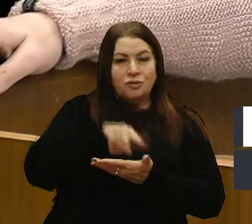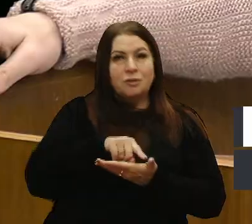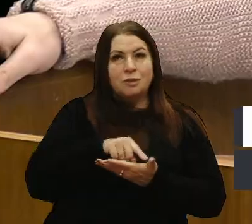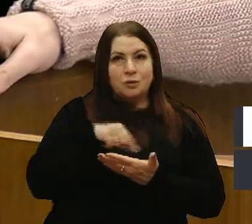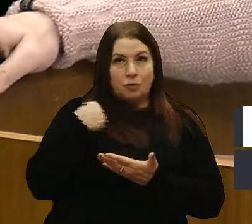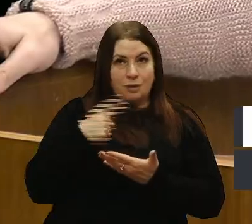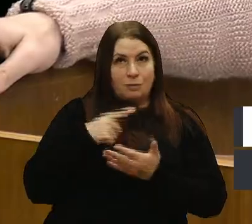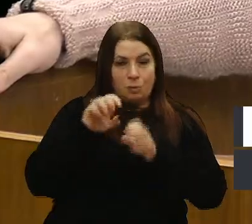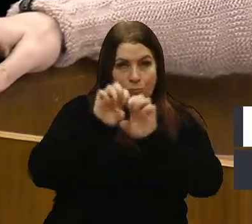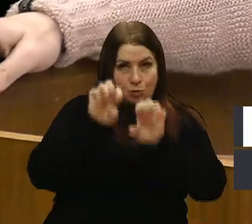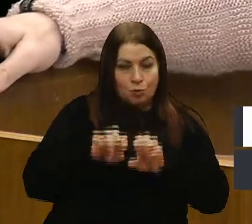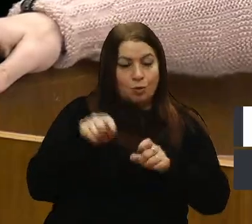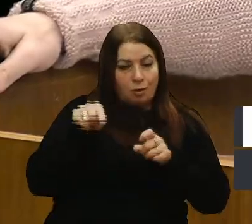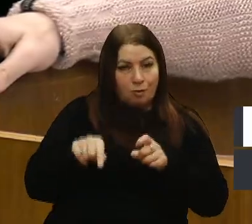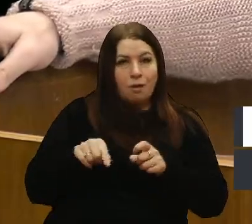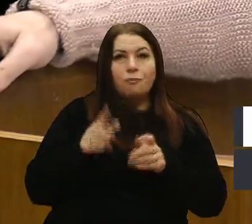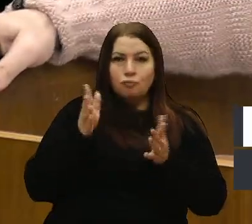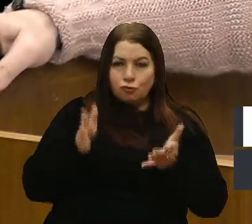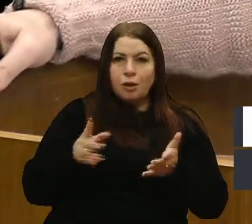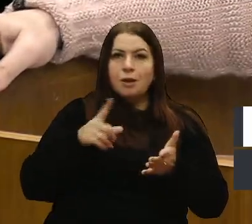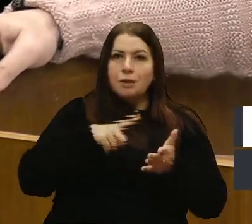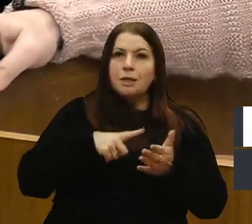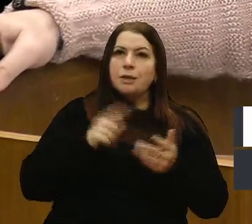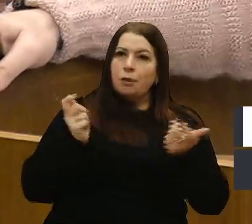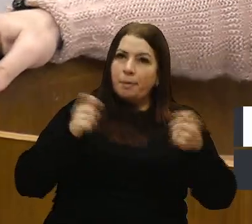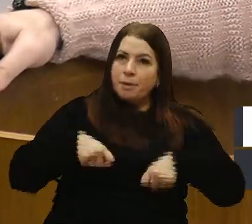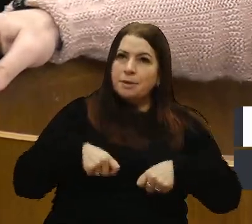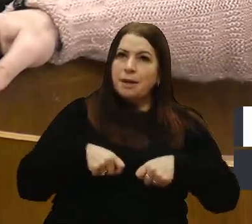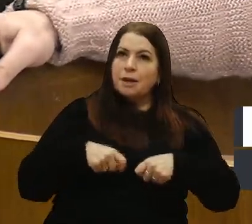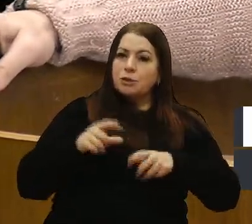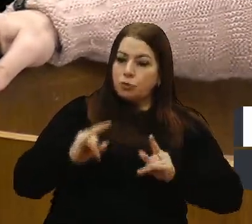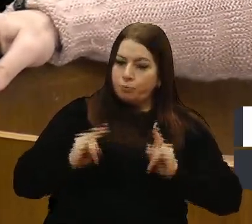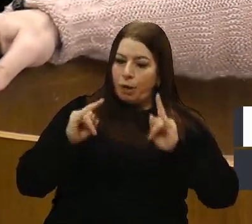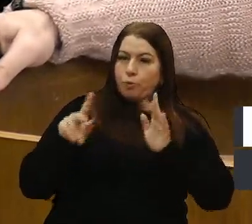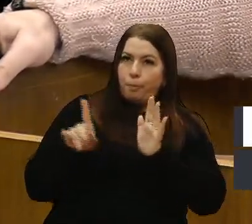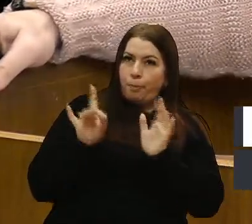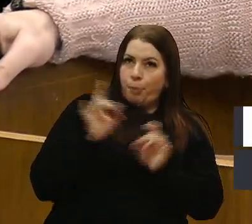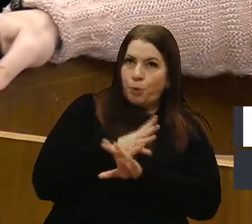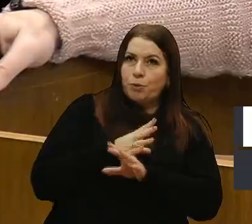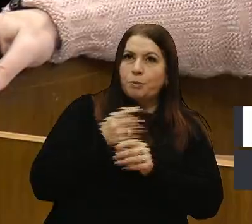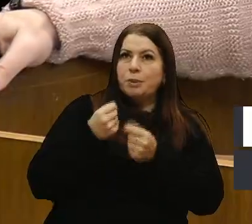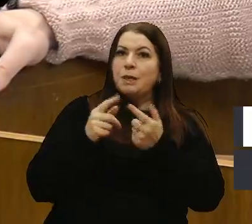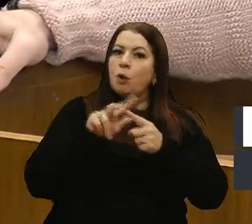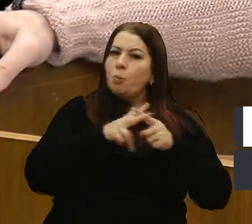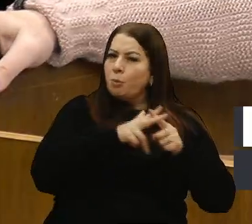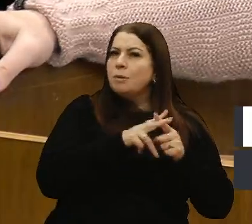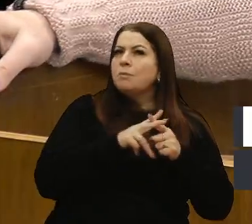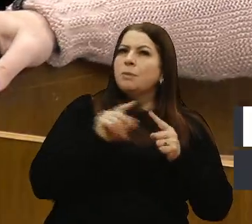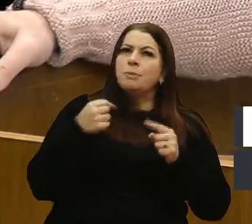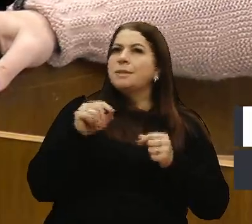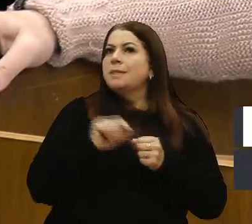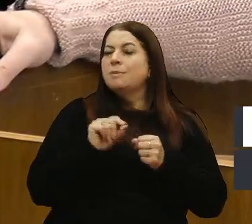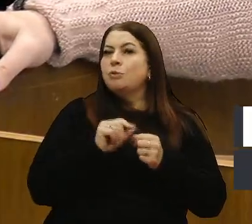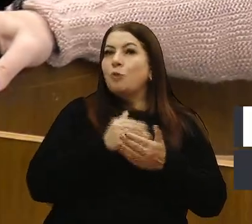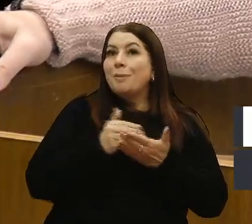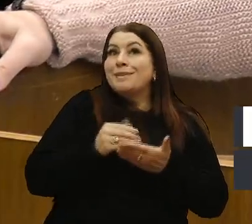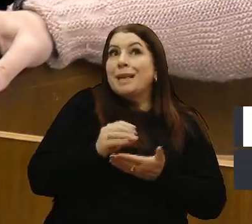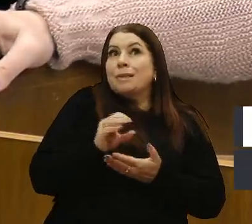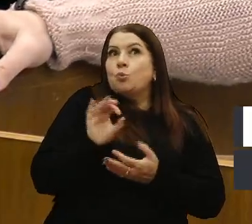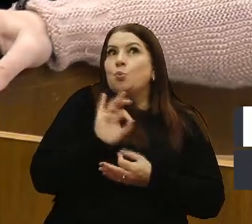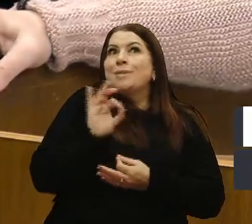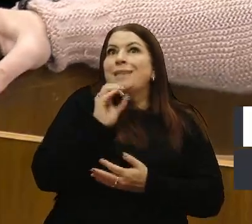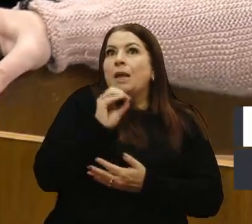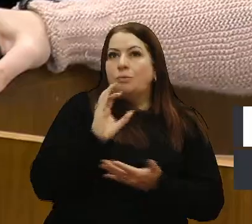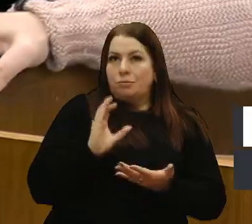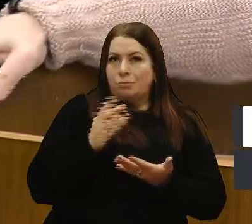temos uma estrutura lá, já tem, né, uma capacidade instalada que precisaria de alguns reparos, mas nós não precisaríamos começar do zero. Então,